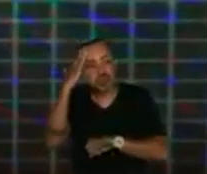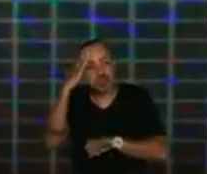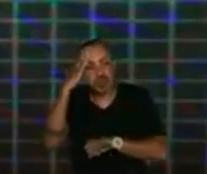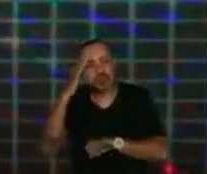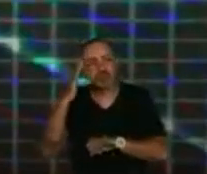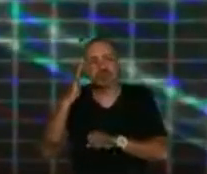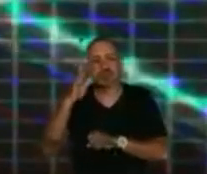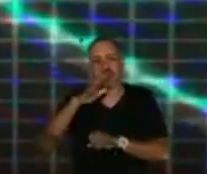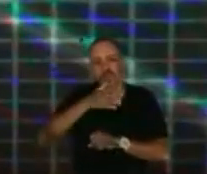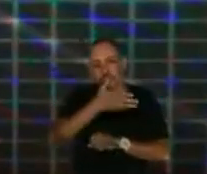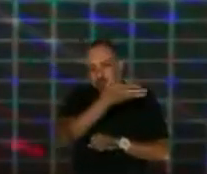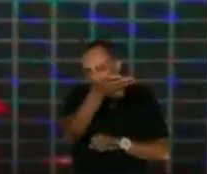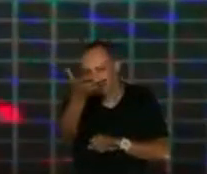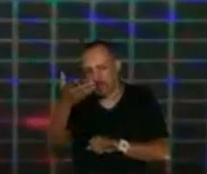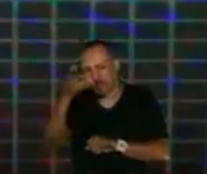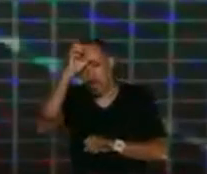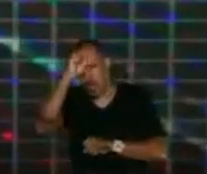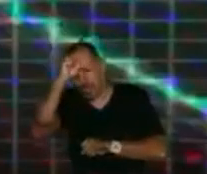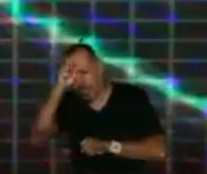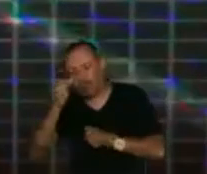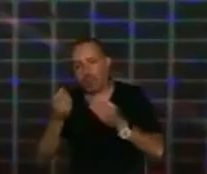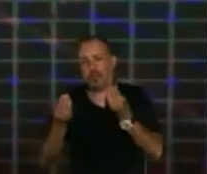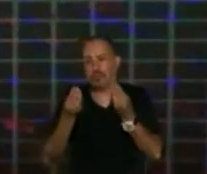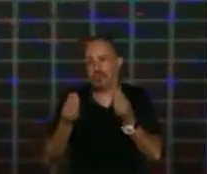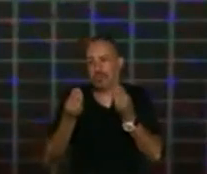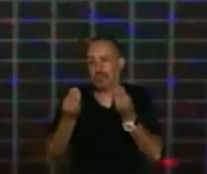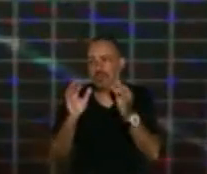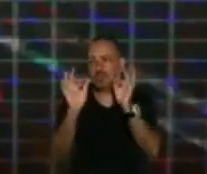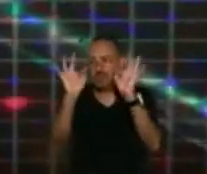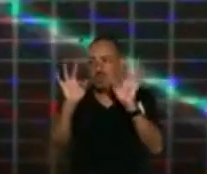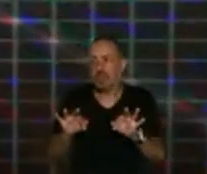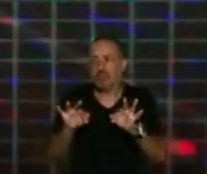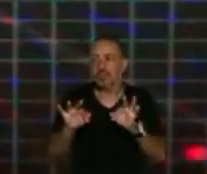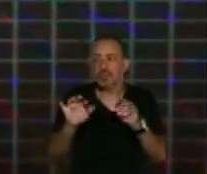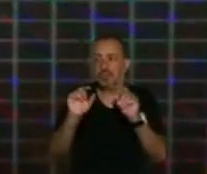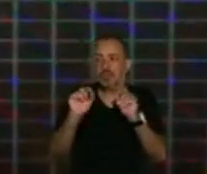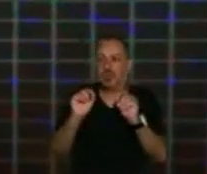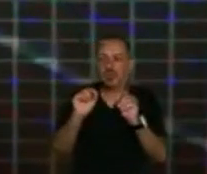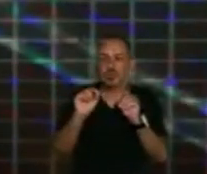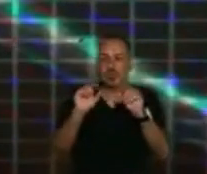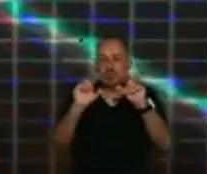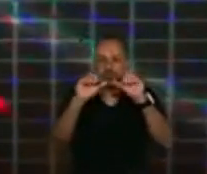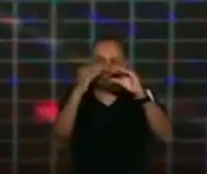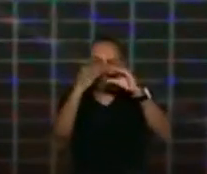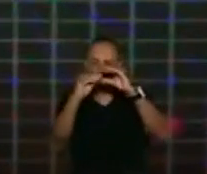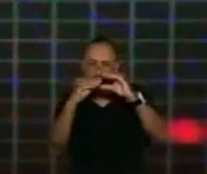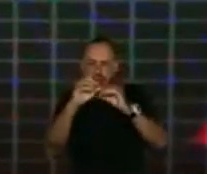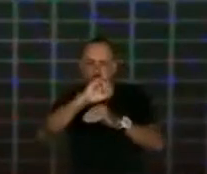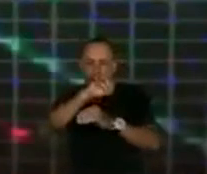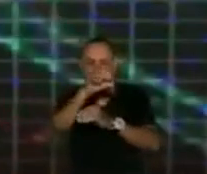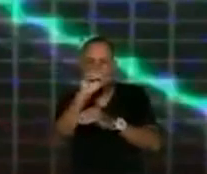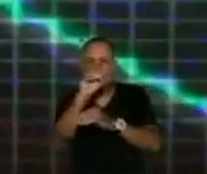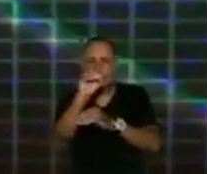gente querendo aprender, se inspirar. E quero finalizar aqui com as palavras de quem mandou aqui, ó. José Carlos,